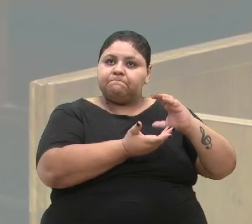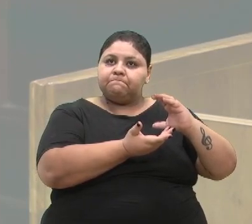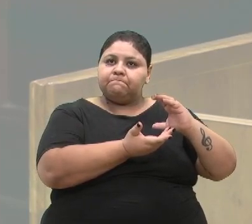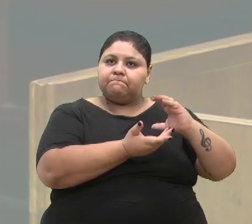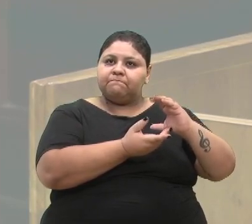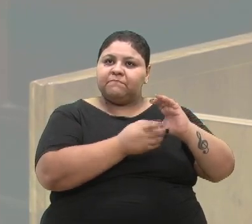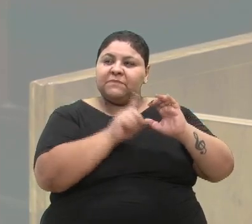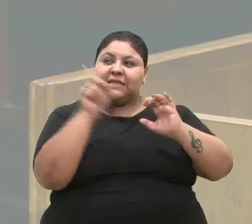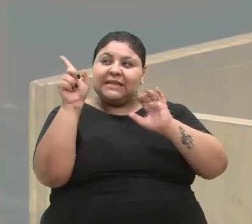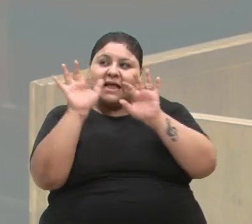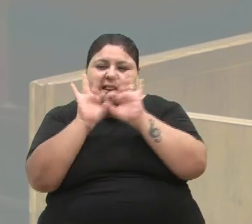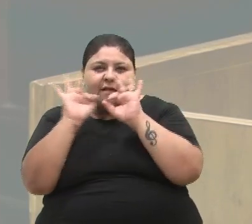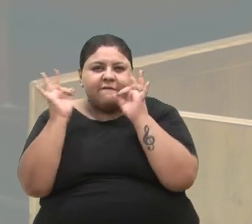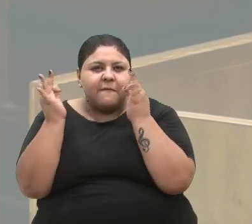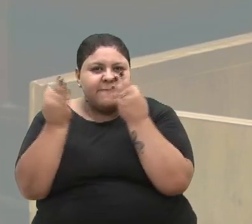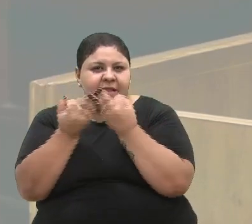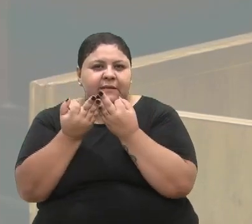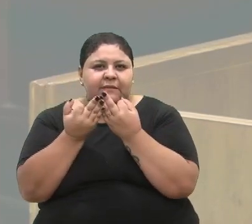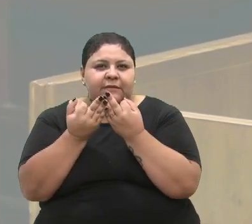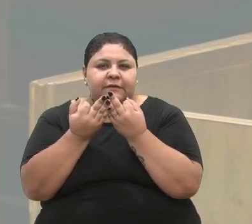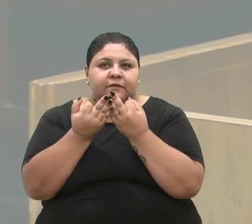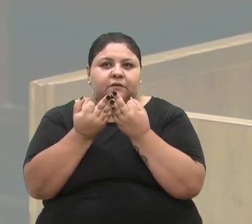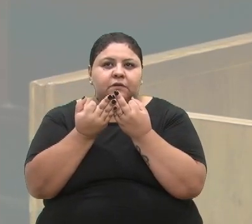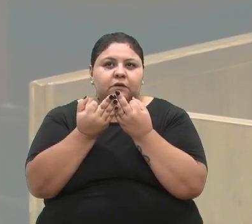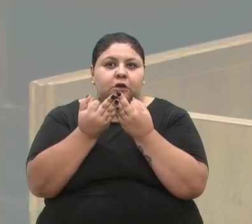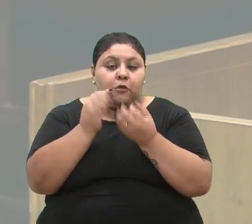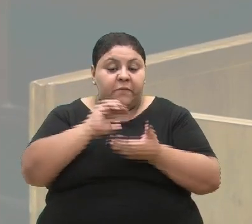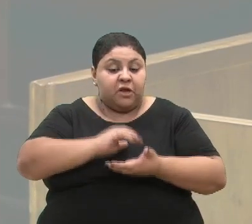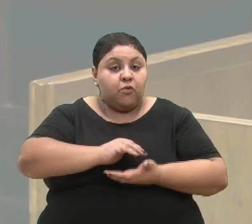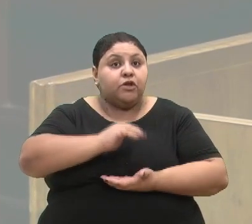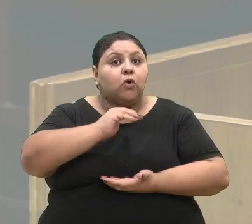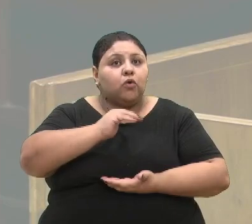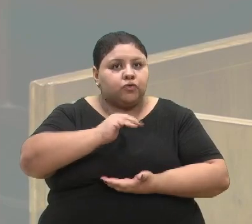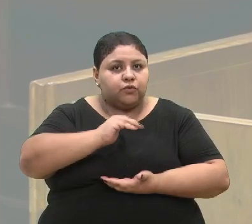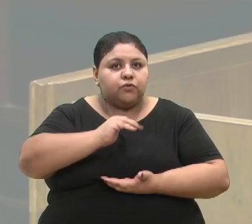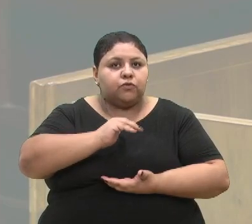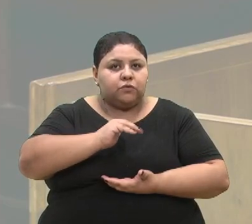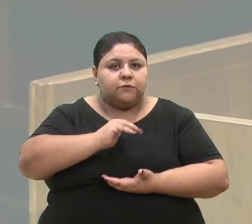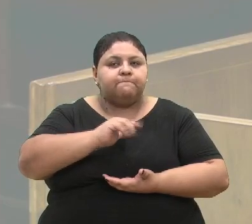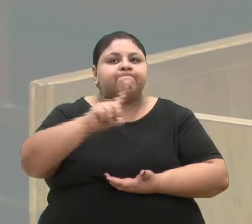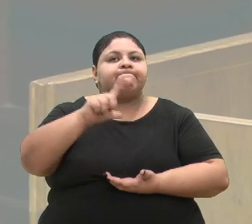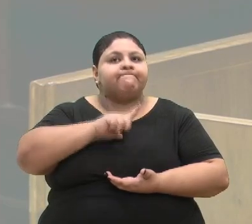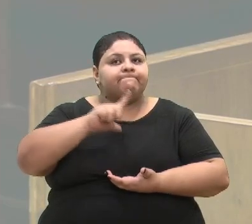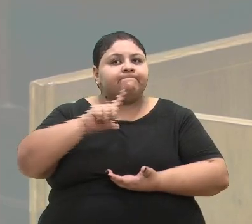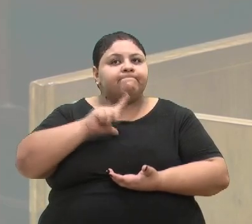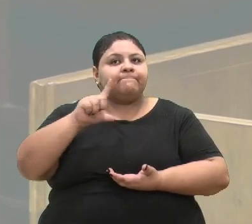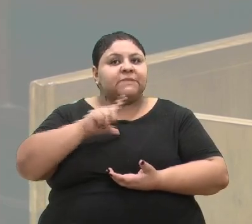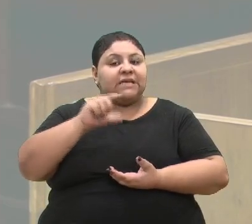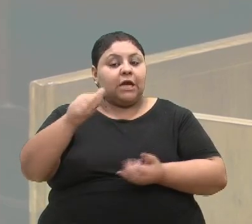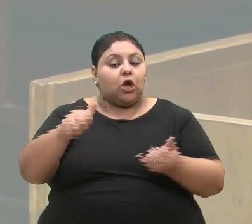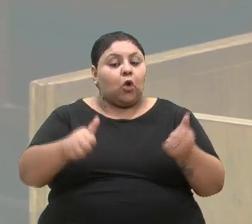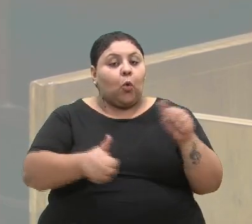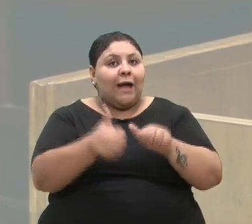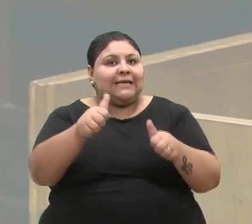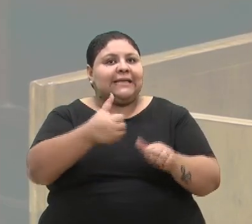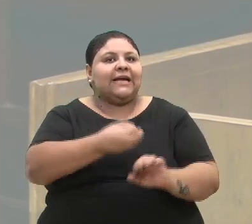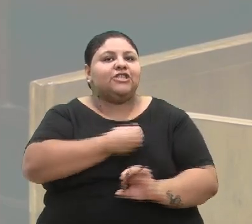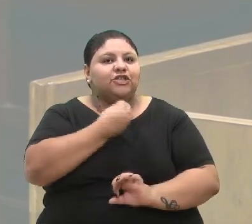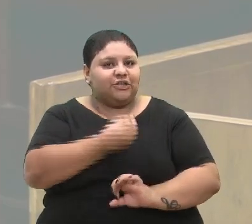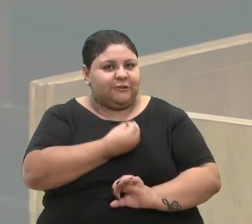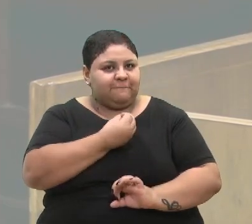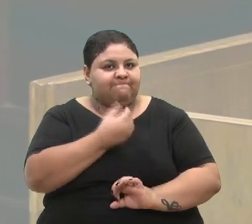lá na família para que o idoso tenha dignidade. Então, eu